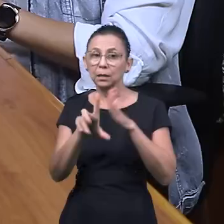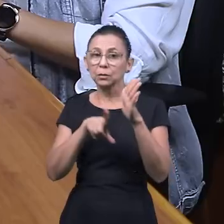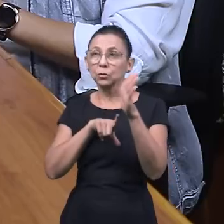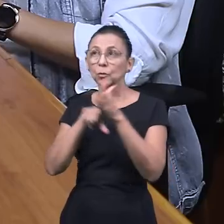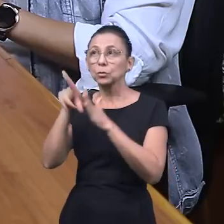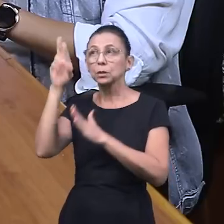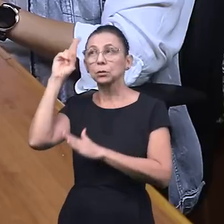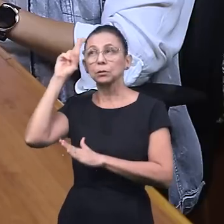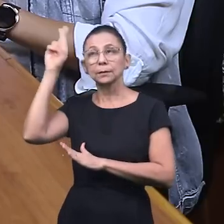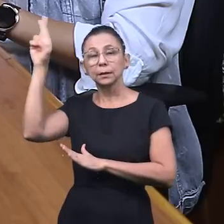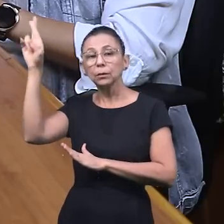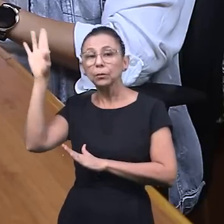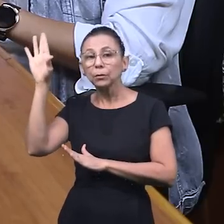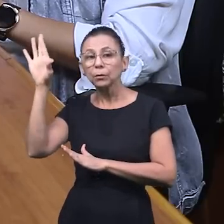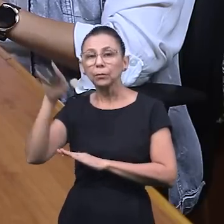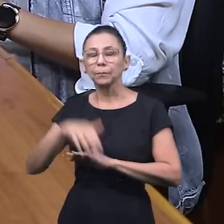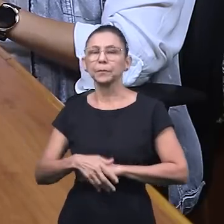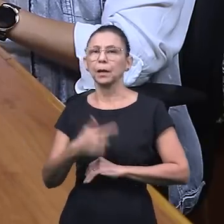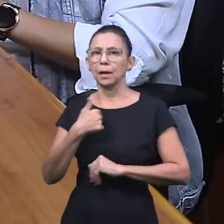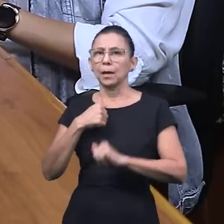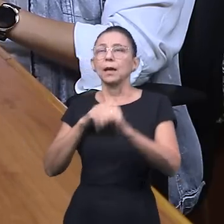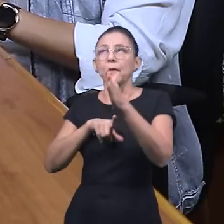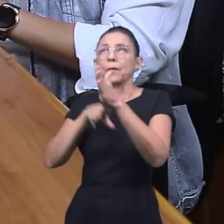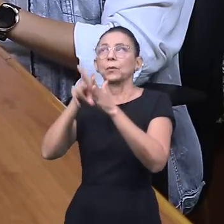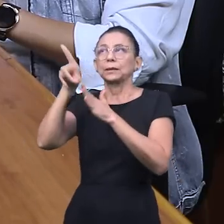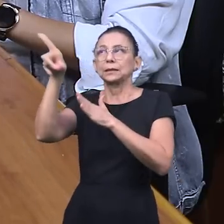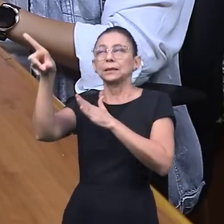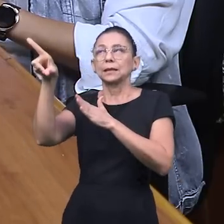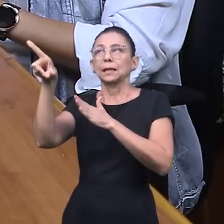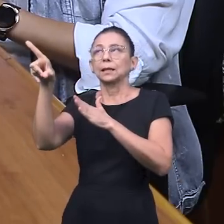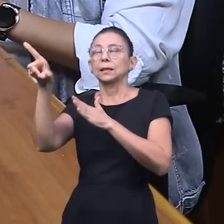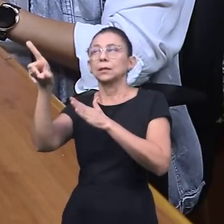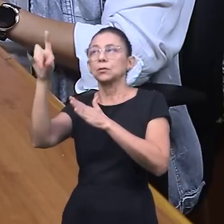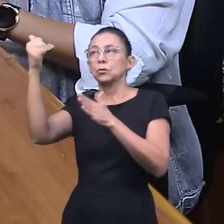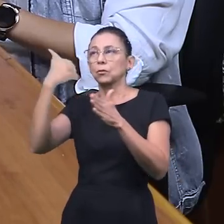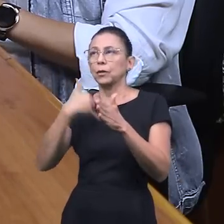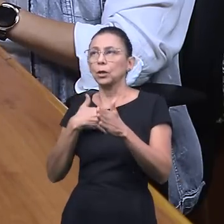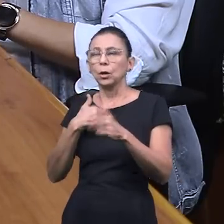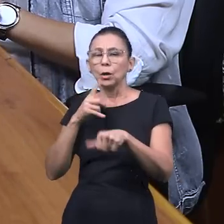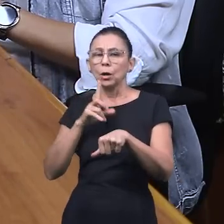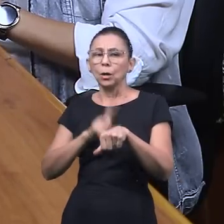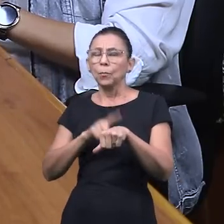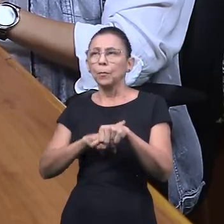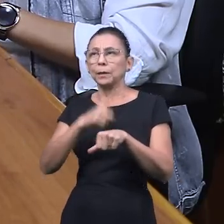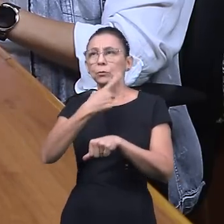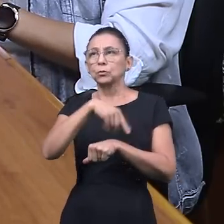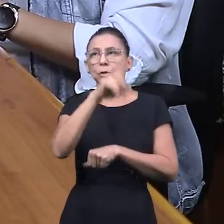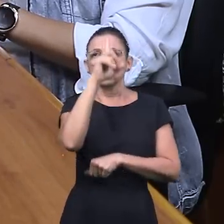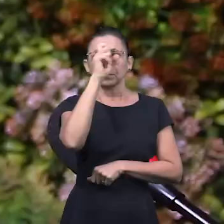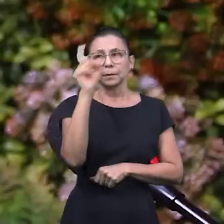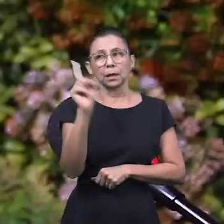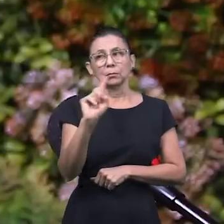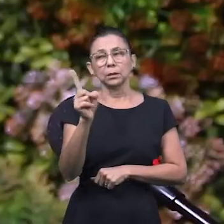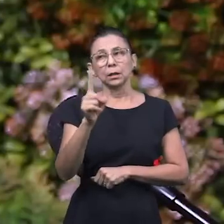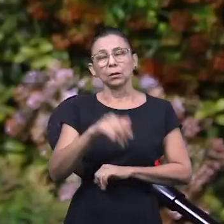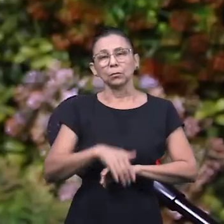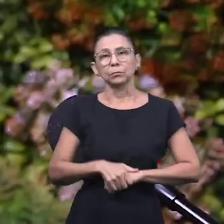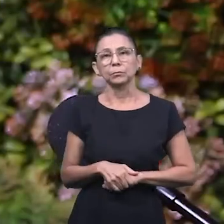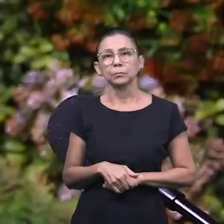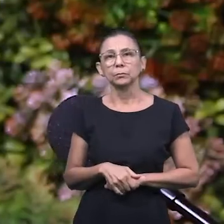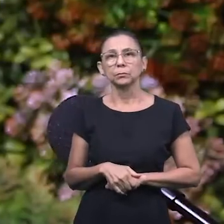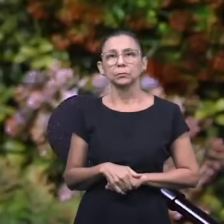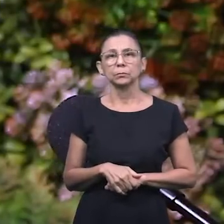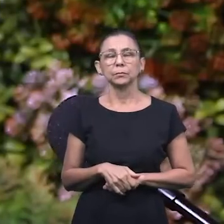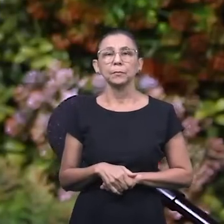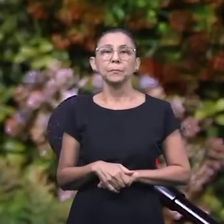Senhor me falou que não era o momento de ir. Até porque lá no hospital, só podia entrar um por vez. Então a minha